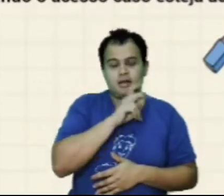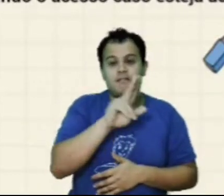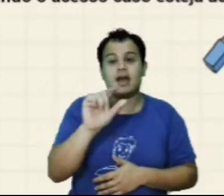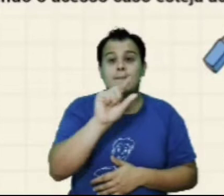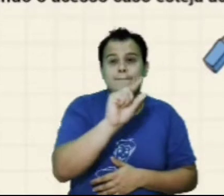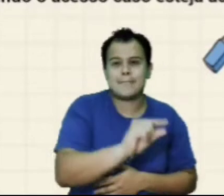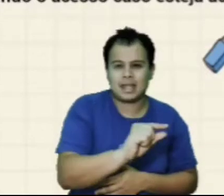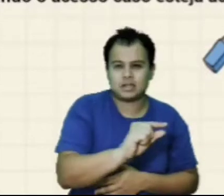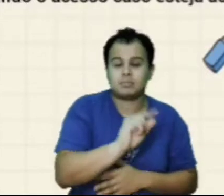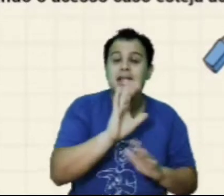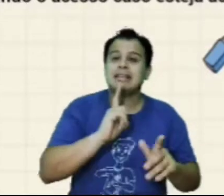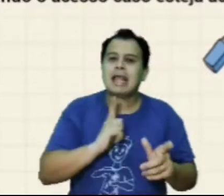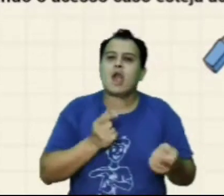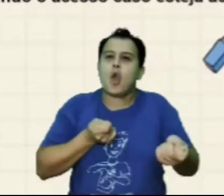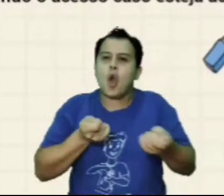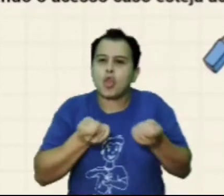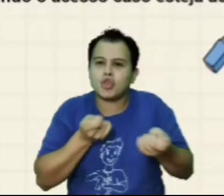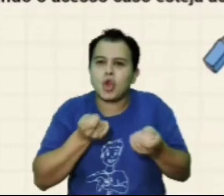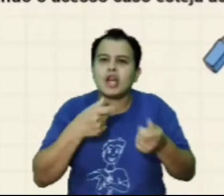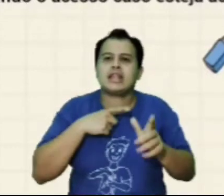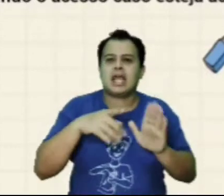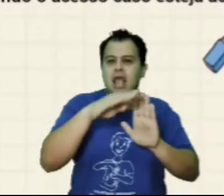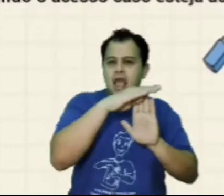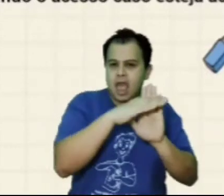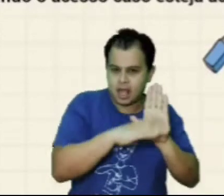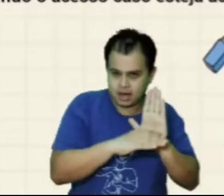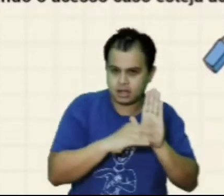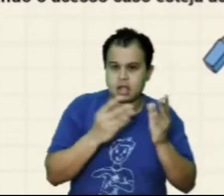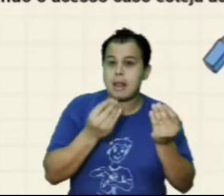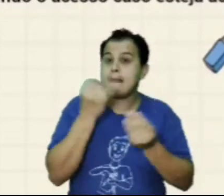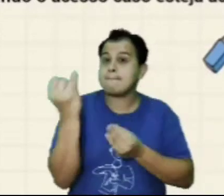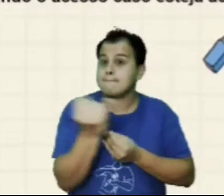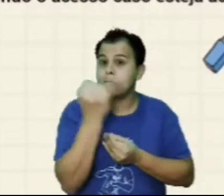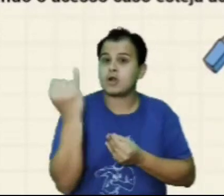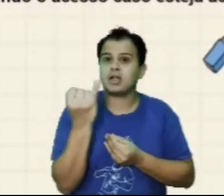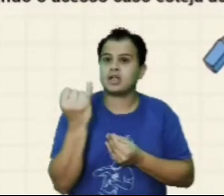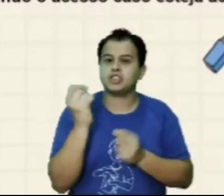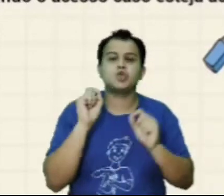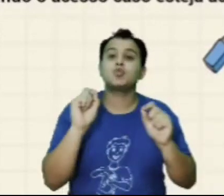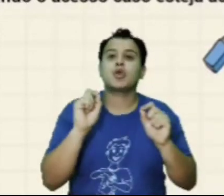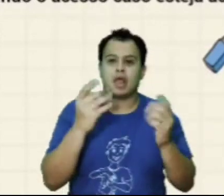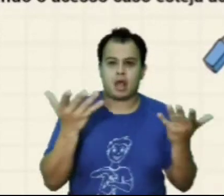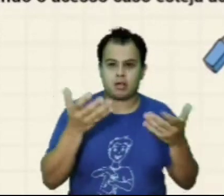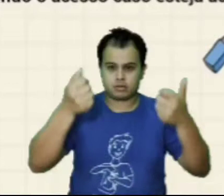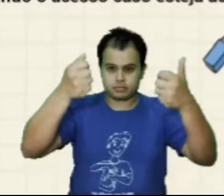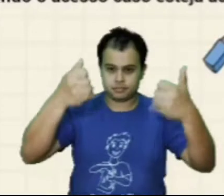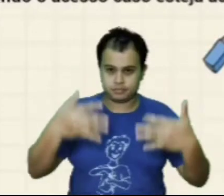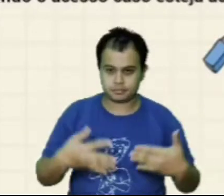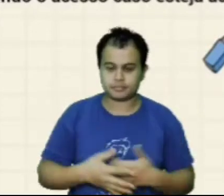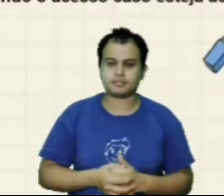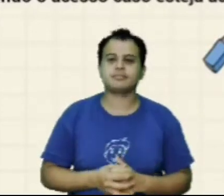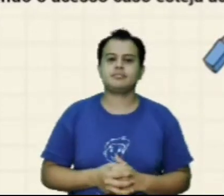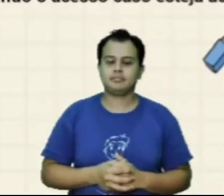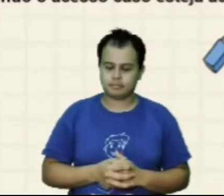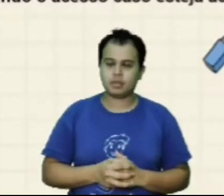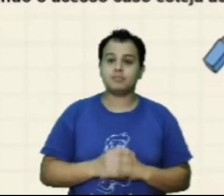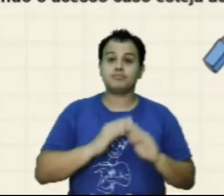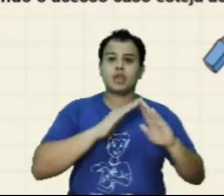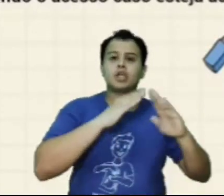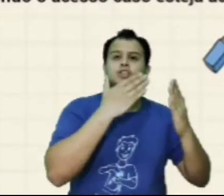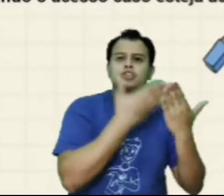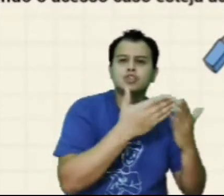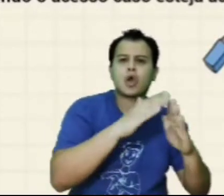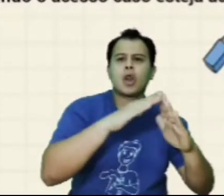são importantíssimas que eu vou ler agora. Então, artigo 5º. Para o funcionamento presencial das instituições de